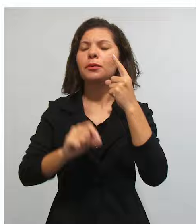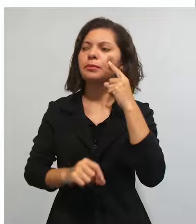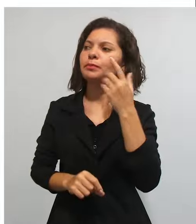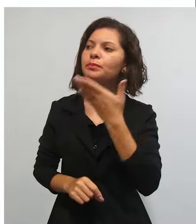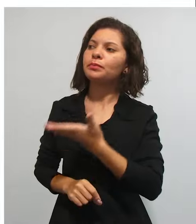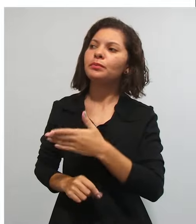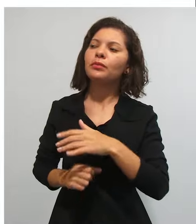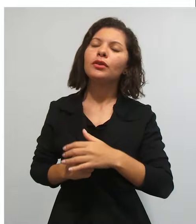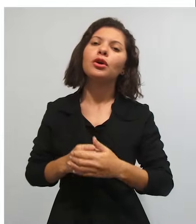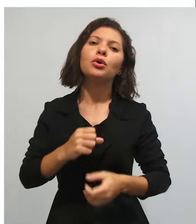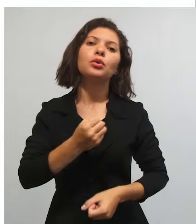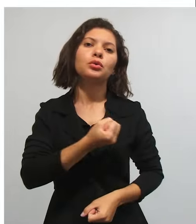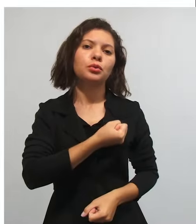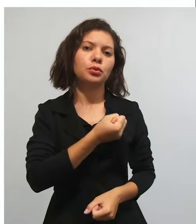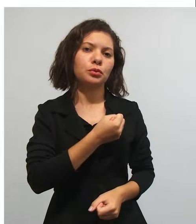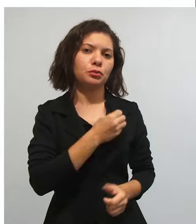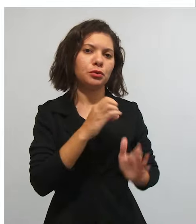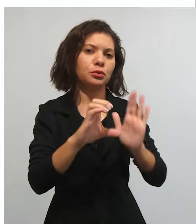código